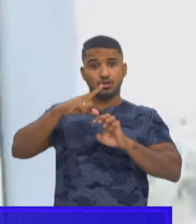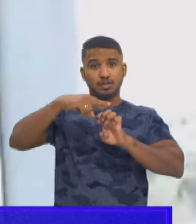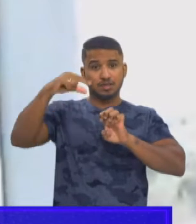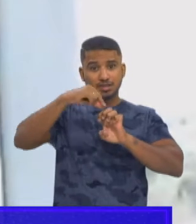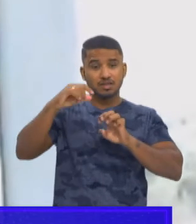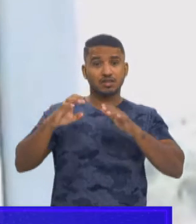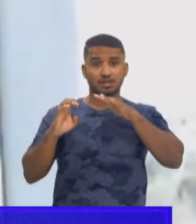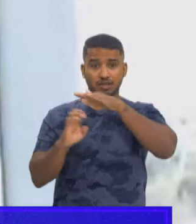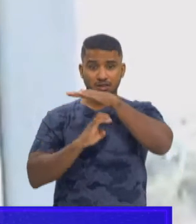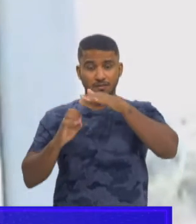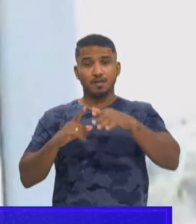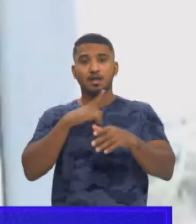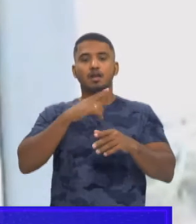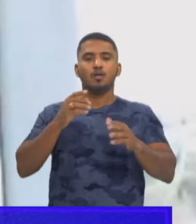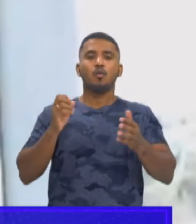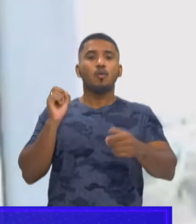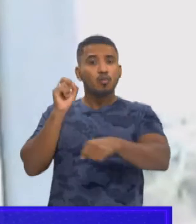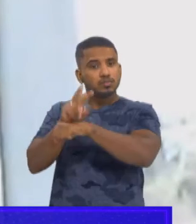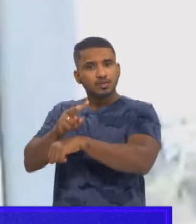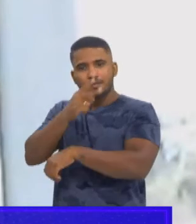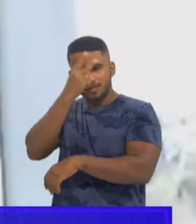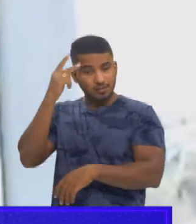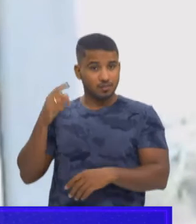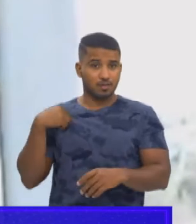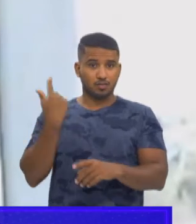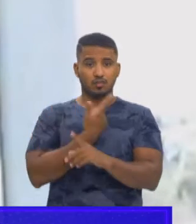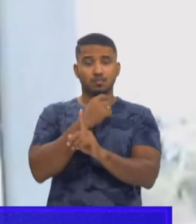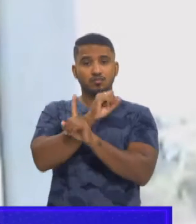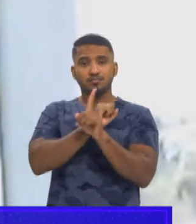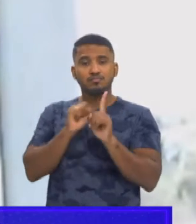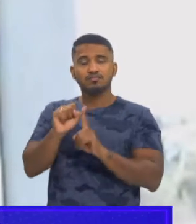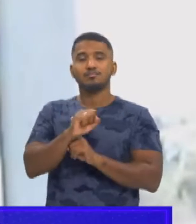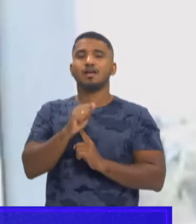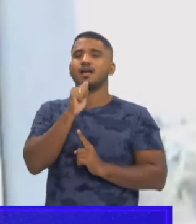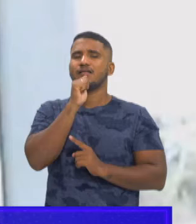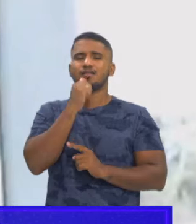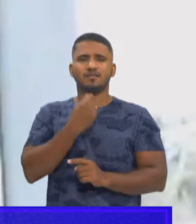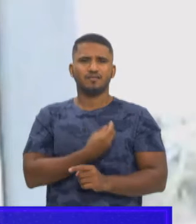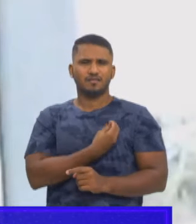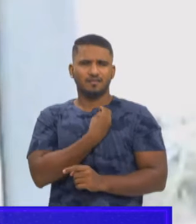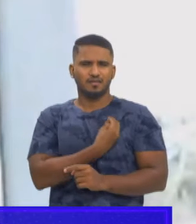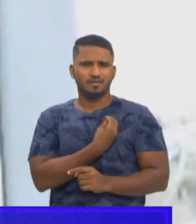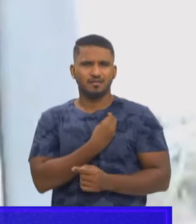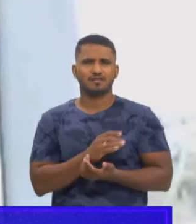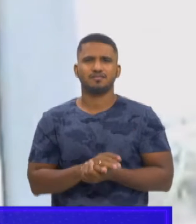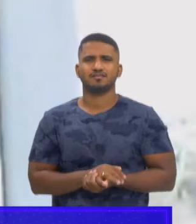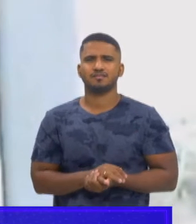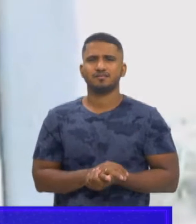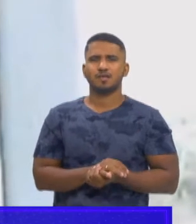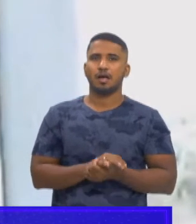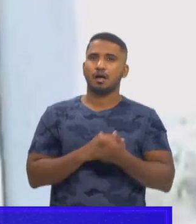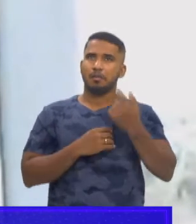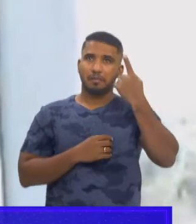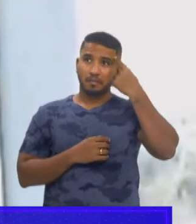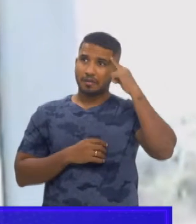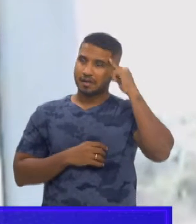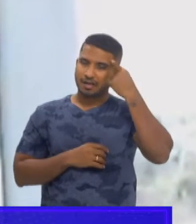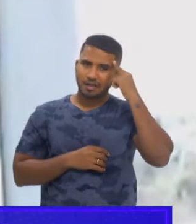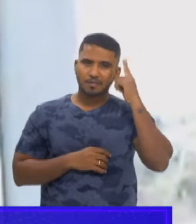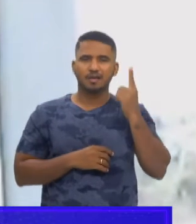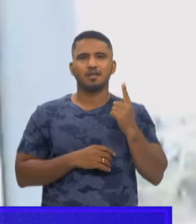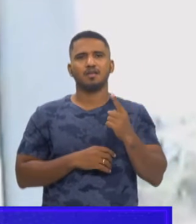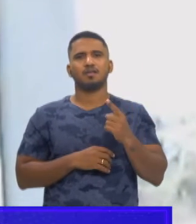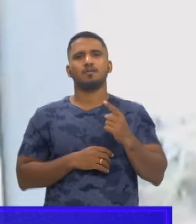de conscientização da sociedade e dos empresários e dos empregadores,